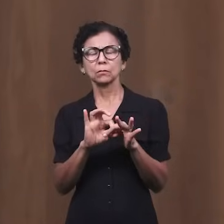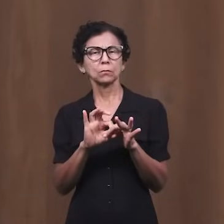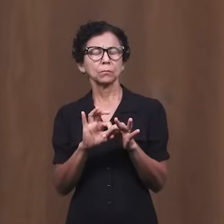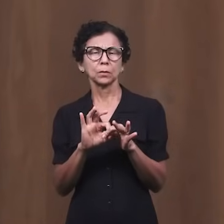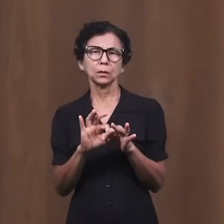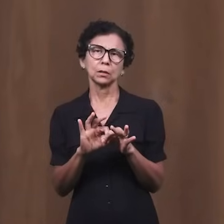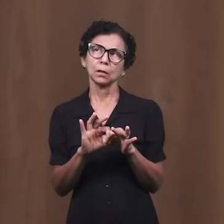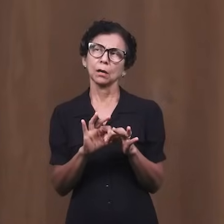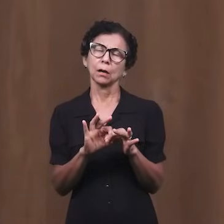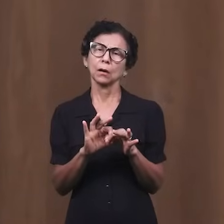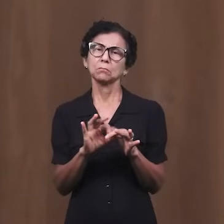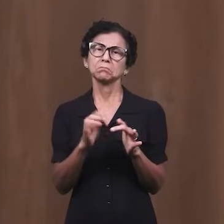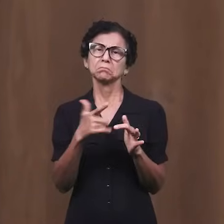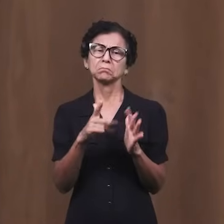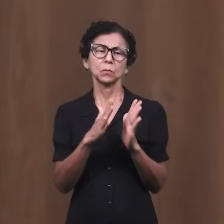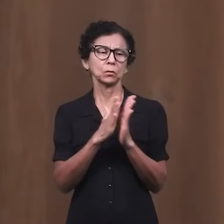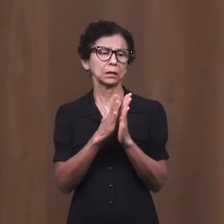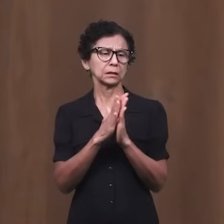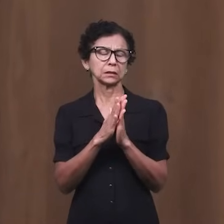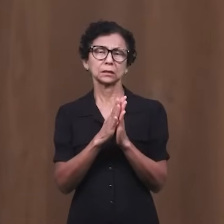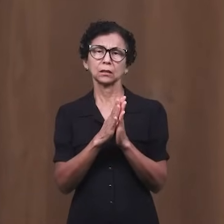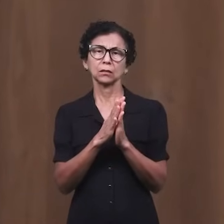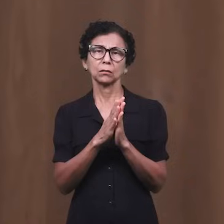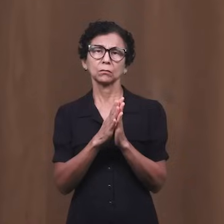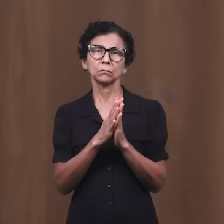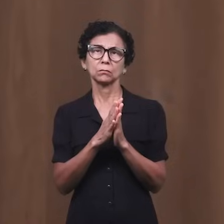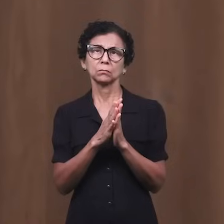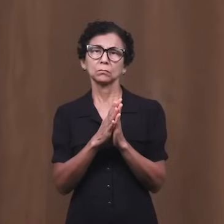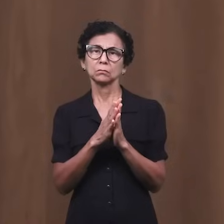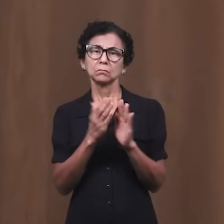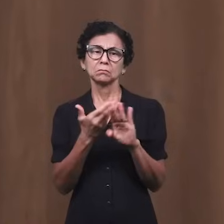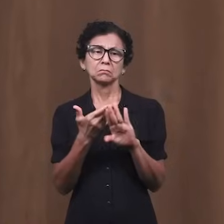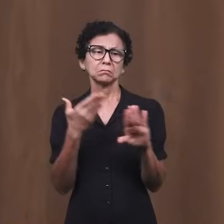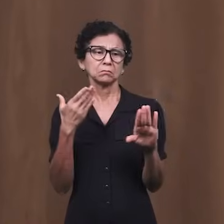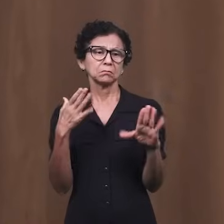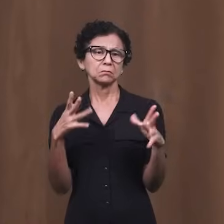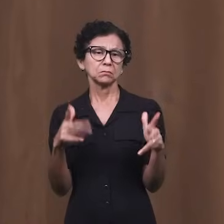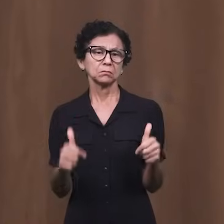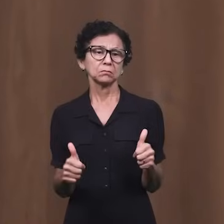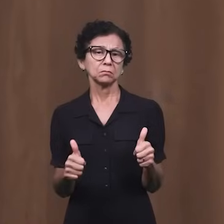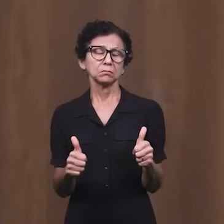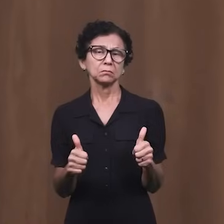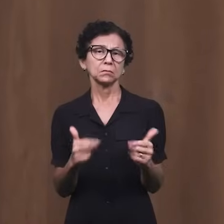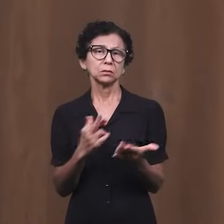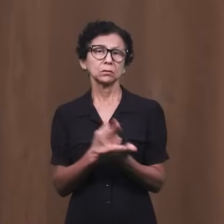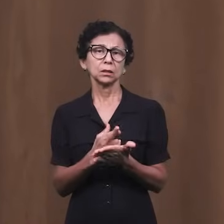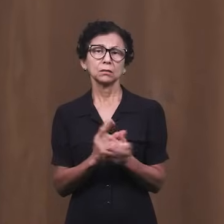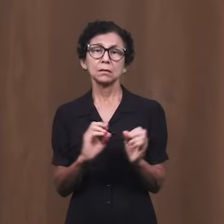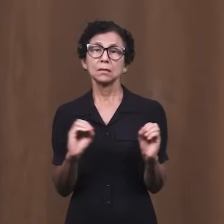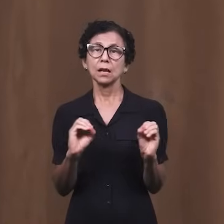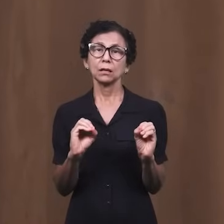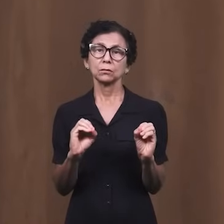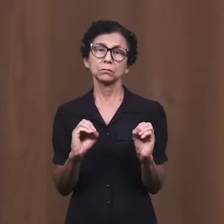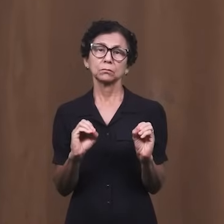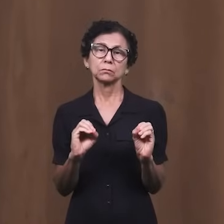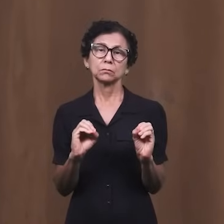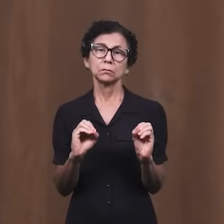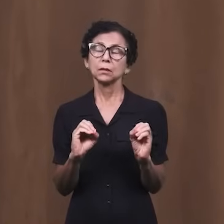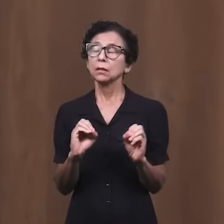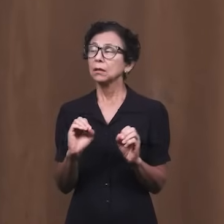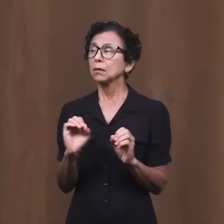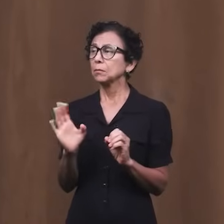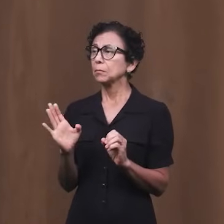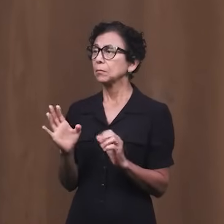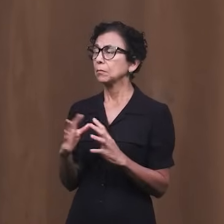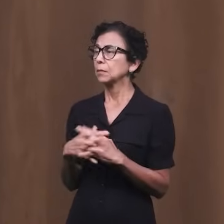que isso seja precedido de uma vida de oração isso não vai ter efeito algum é fundamental agora a